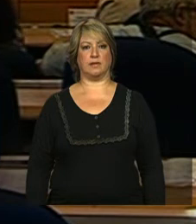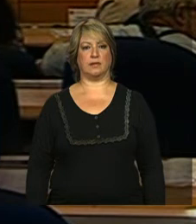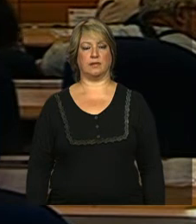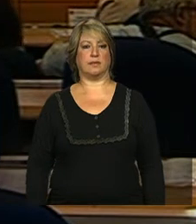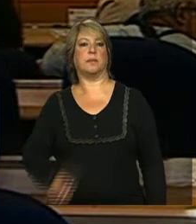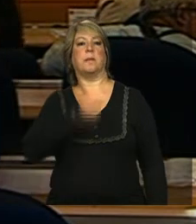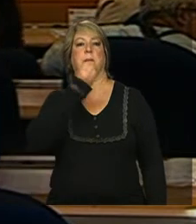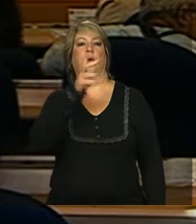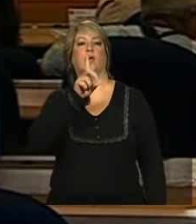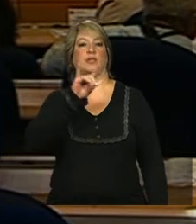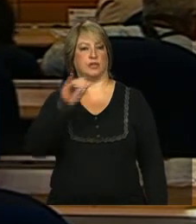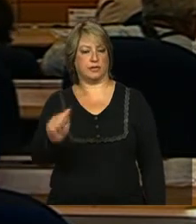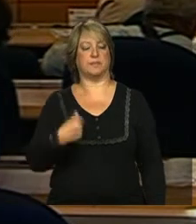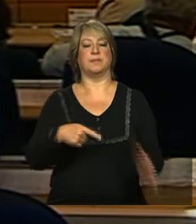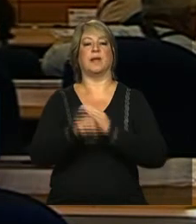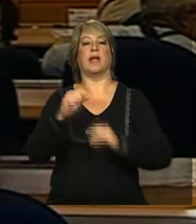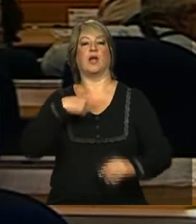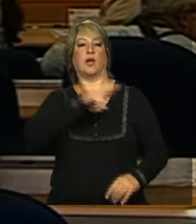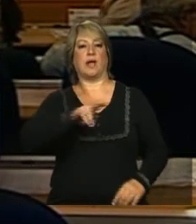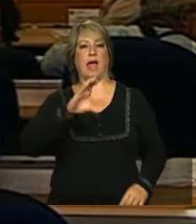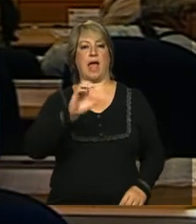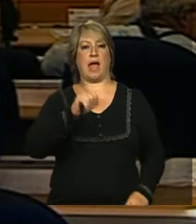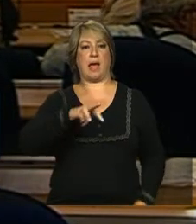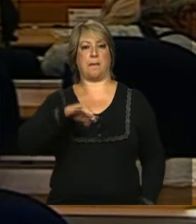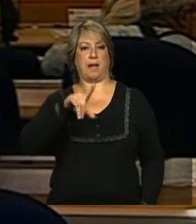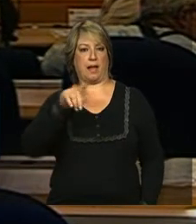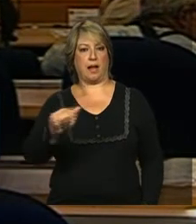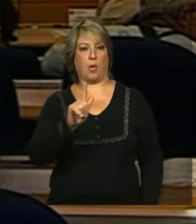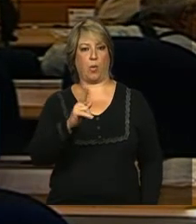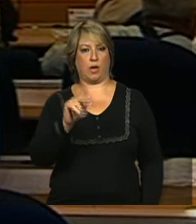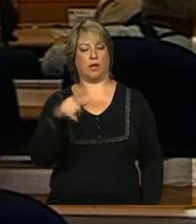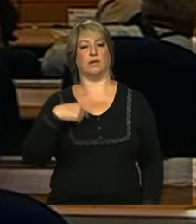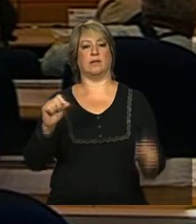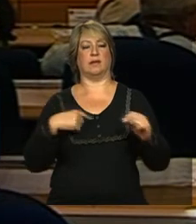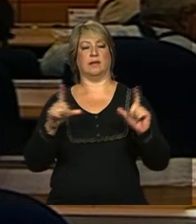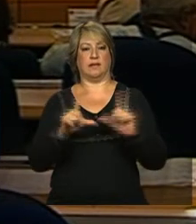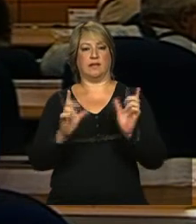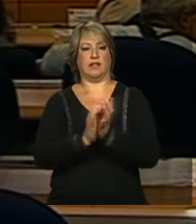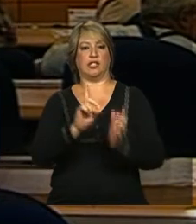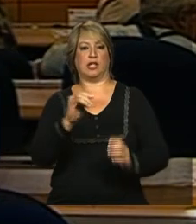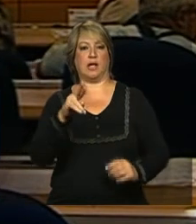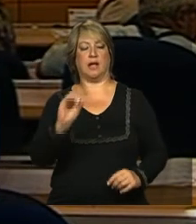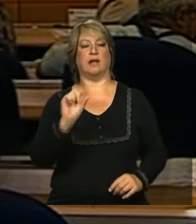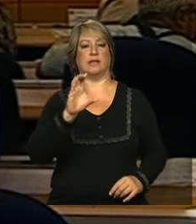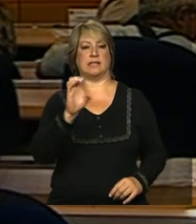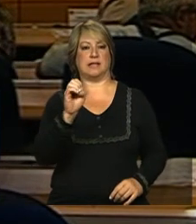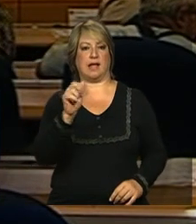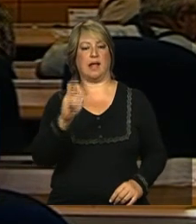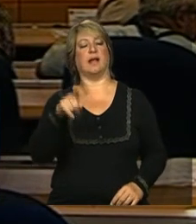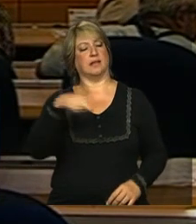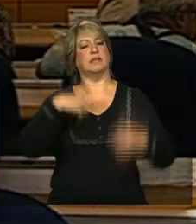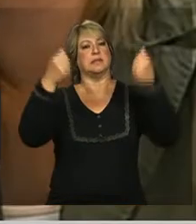Oi bom dia Ministro é eu sou Camila Gurgel da TV Diário do Ceará e suas explicações já foram bastante